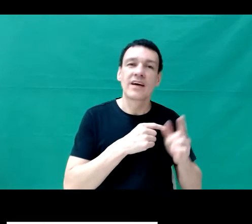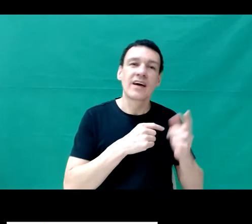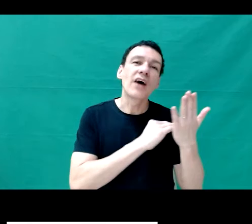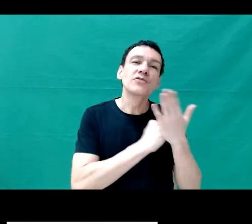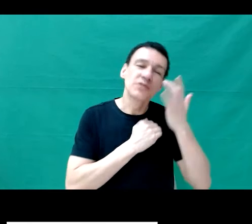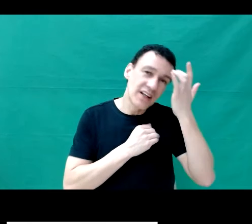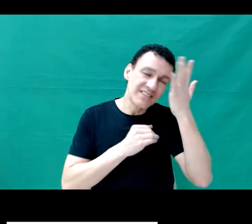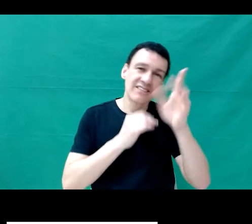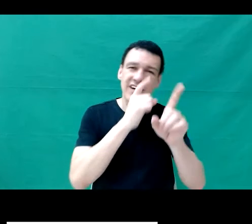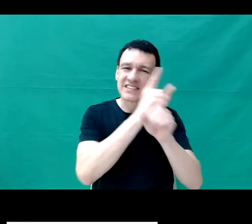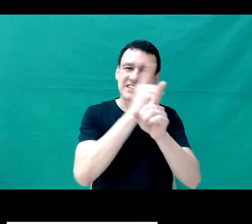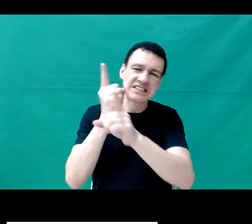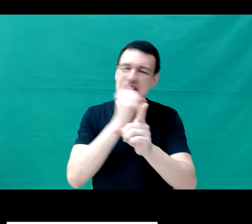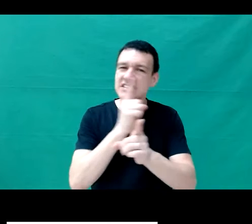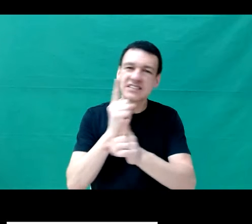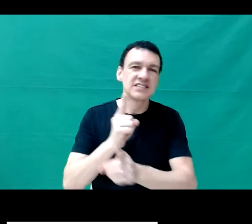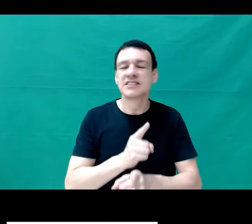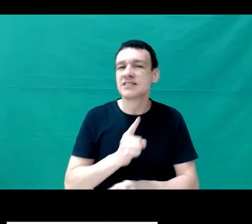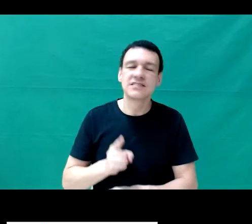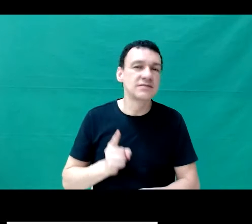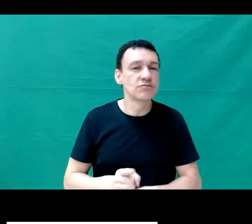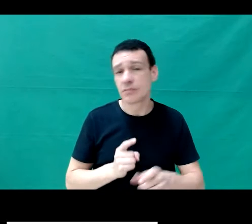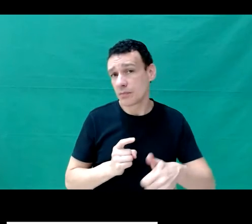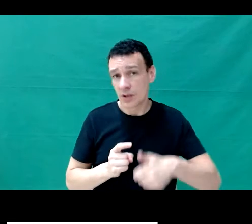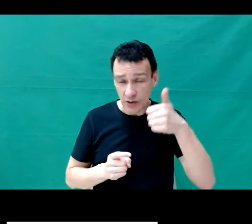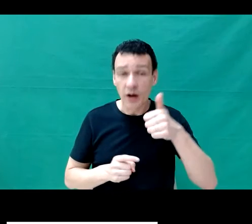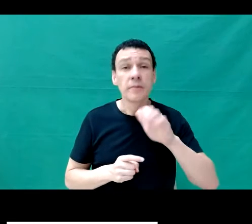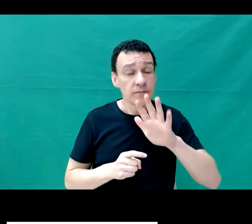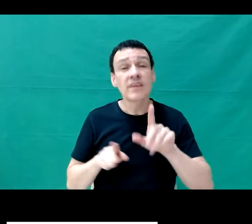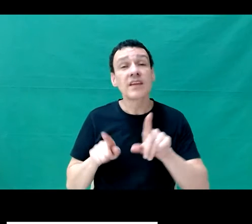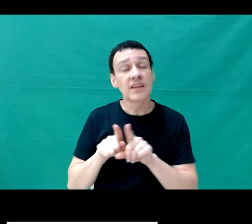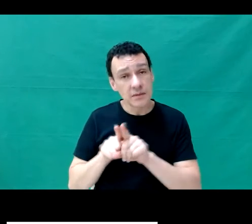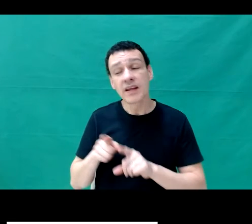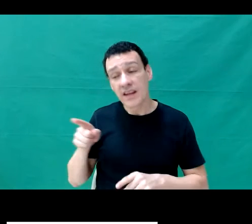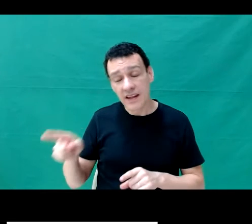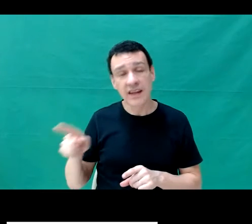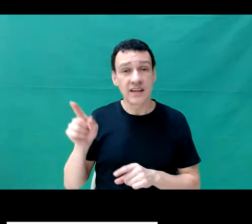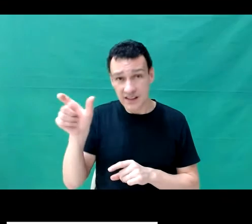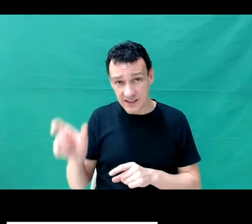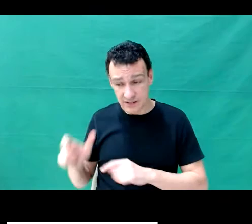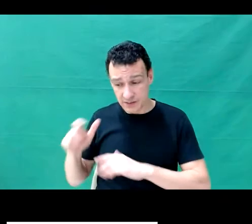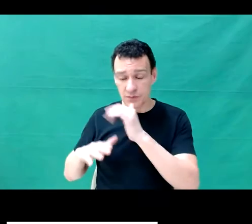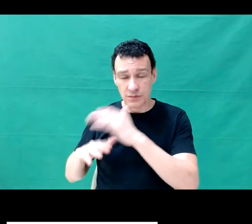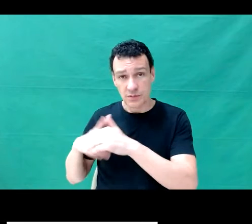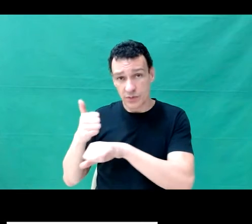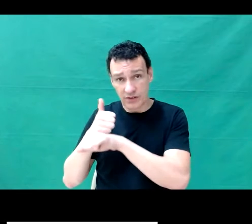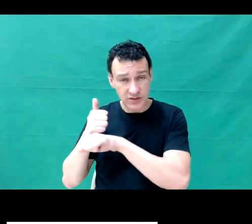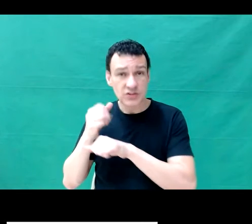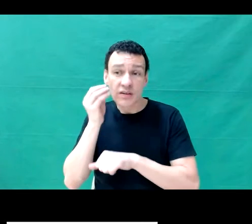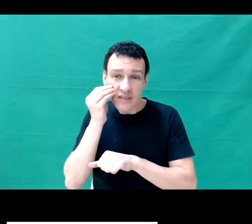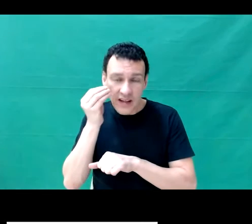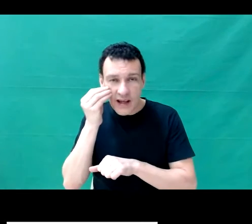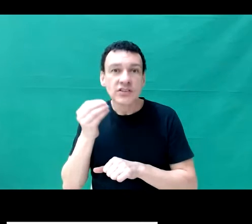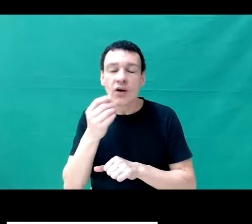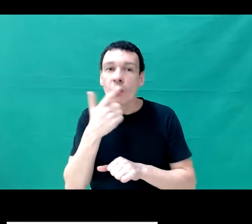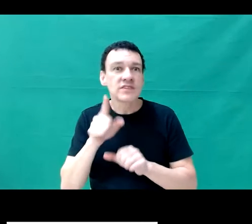dar um espaço, né, para que os testers também ampliem cada vez mais os seus testes, deixem seus testes cada vez mais